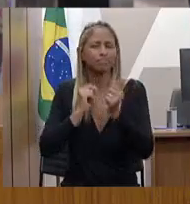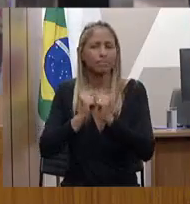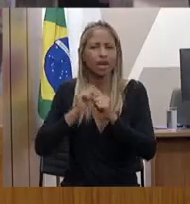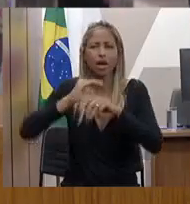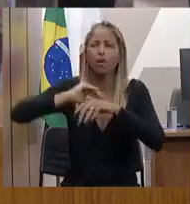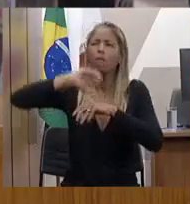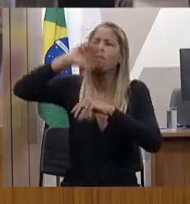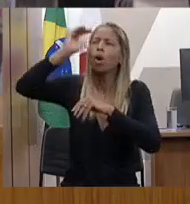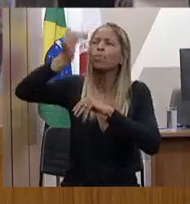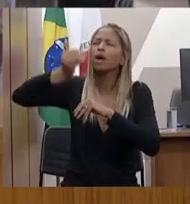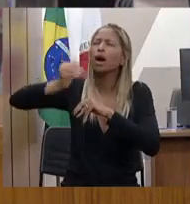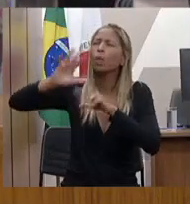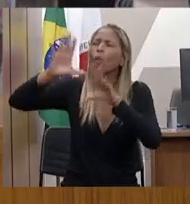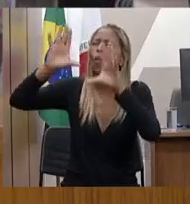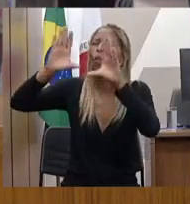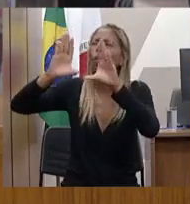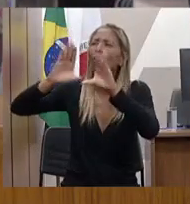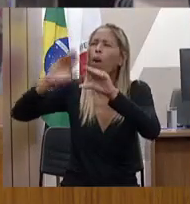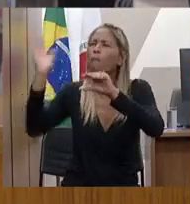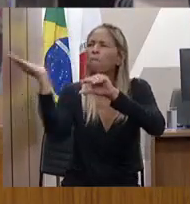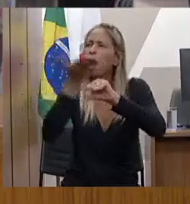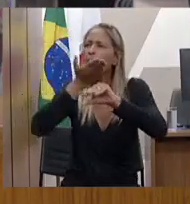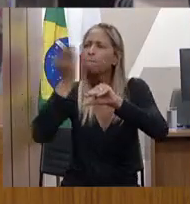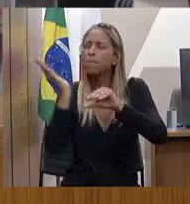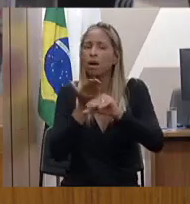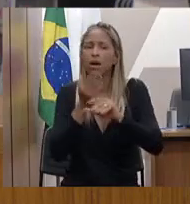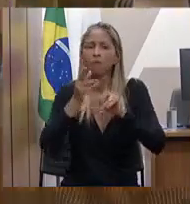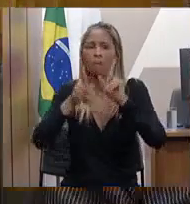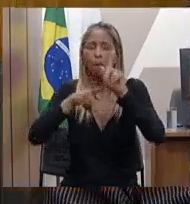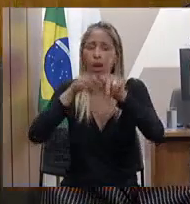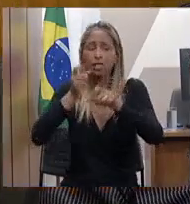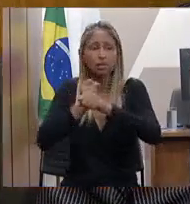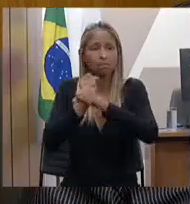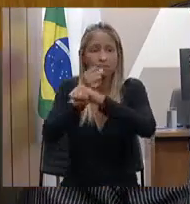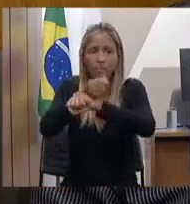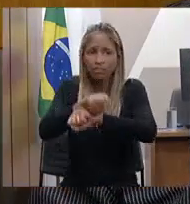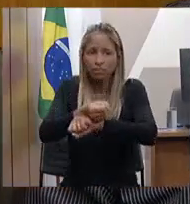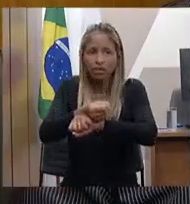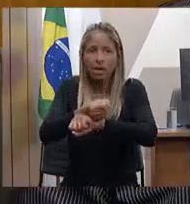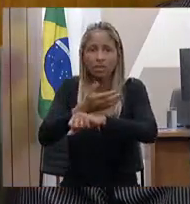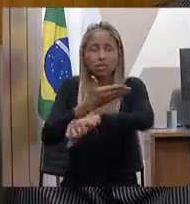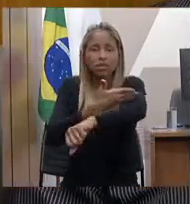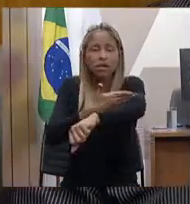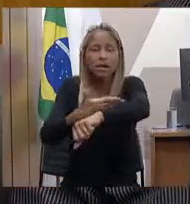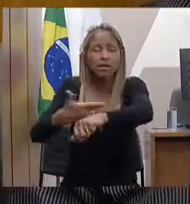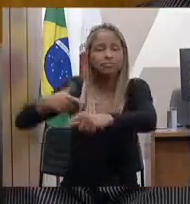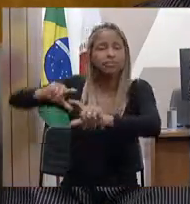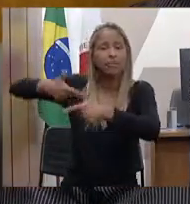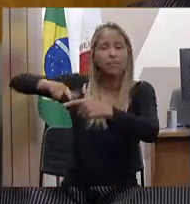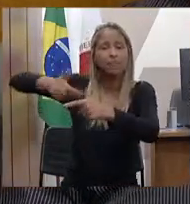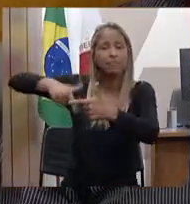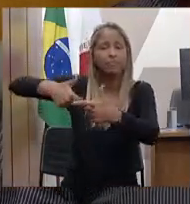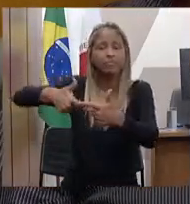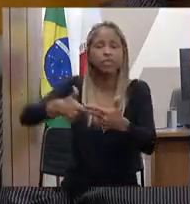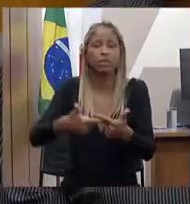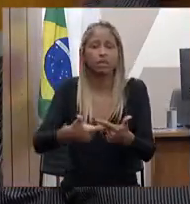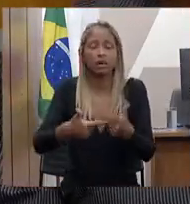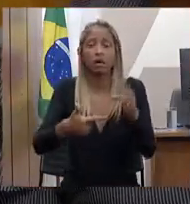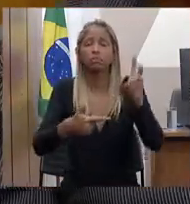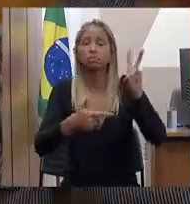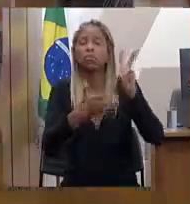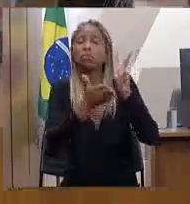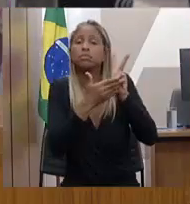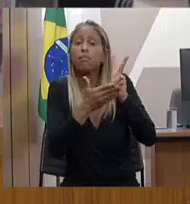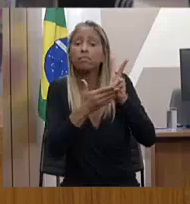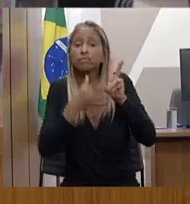nossas montanhas estão sumindo nós temos populações quilombolas populações tradicionais os nossos indígenas